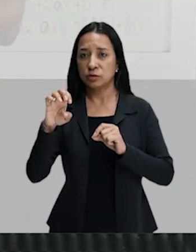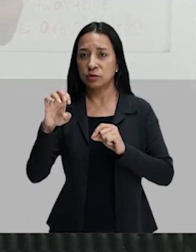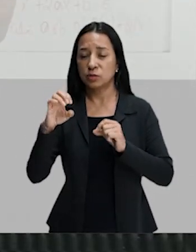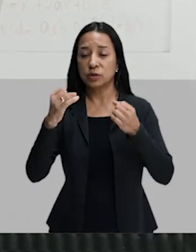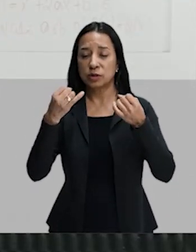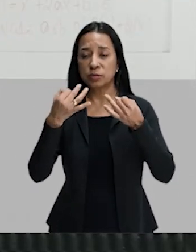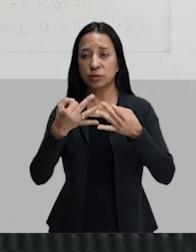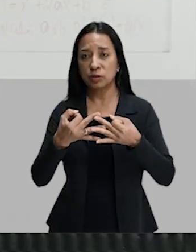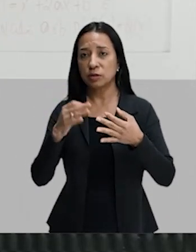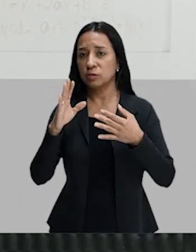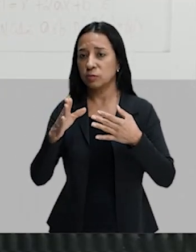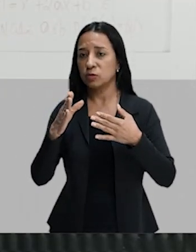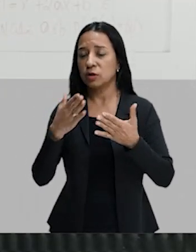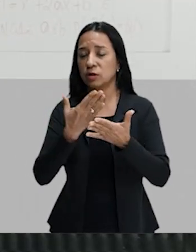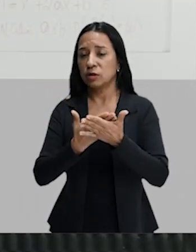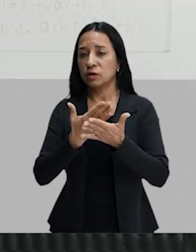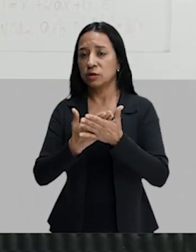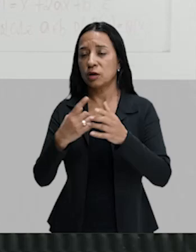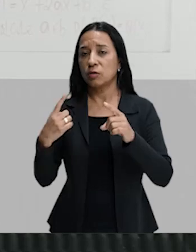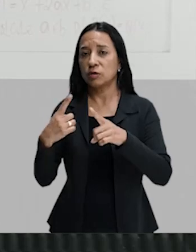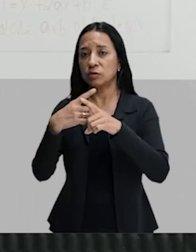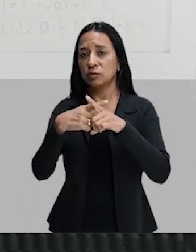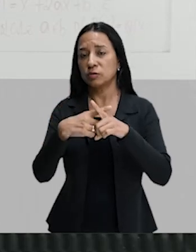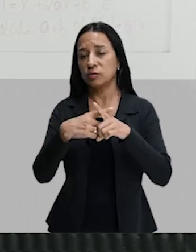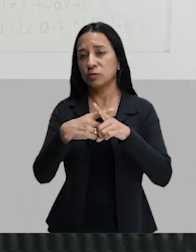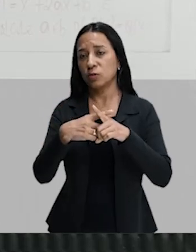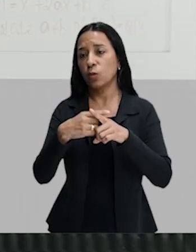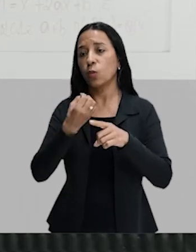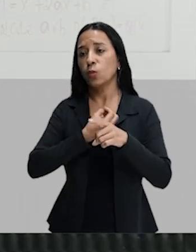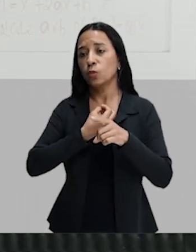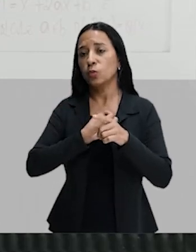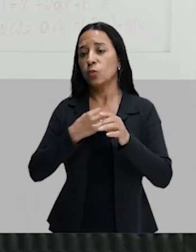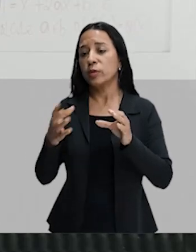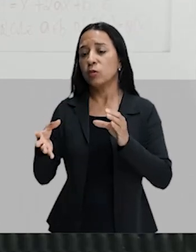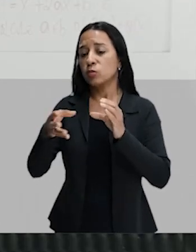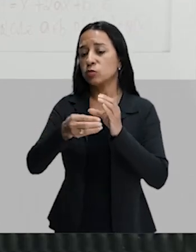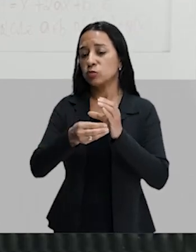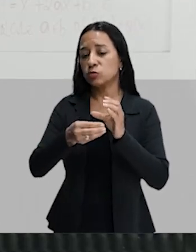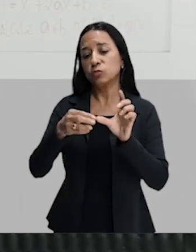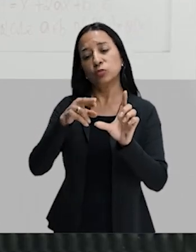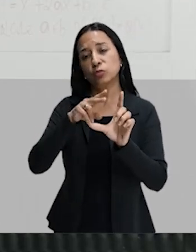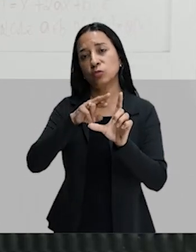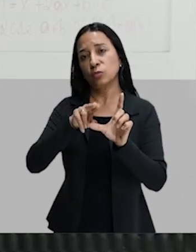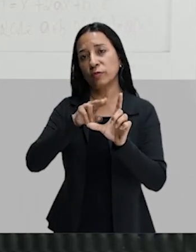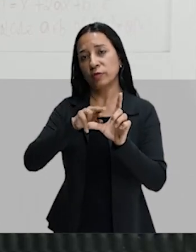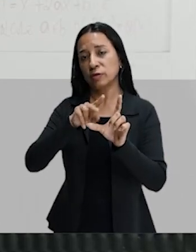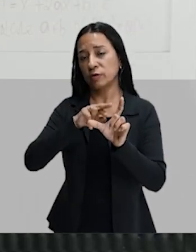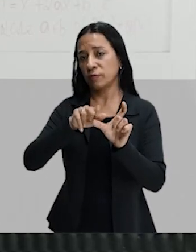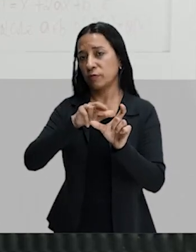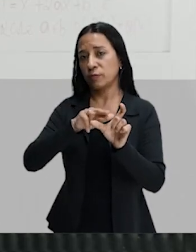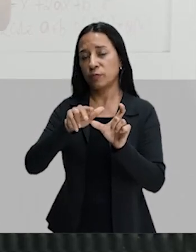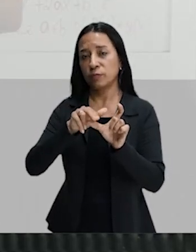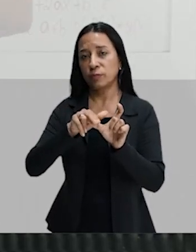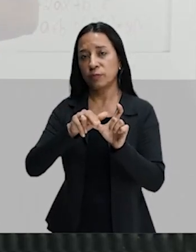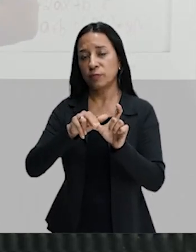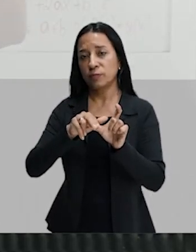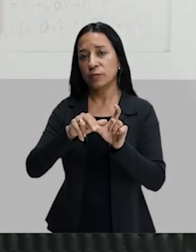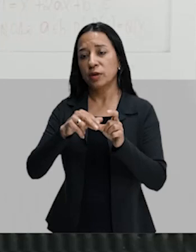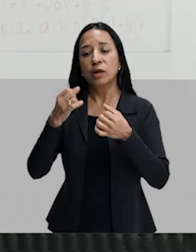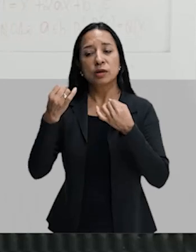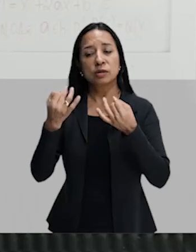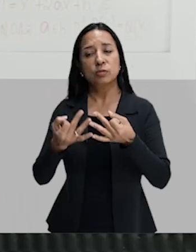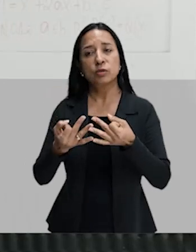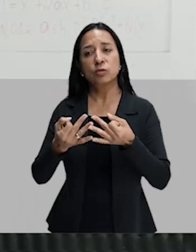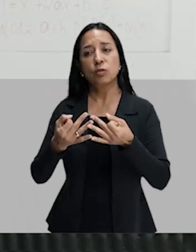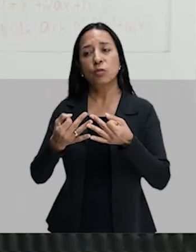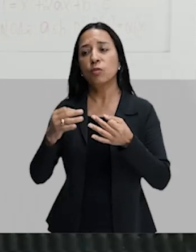é coeficiente, que é aquele número que acompanha a variável. Só mais ele falou de coeficientes correspondentes.